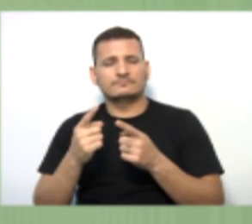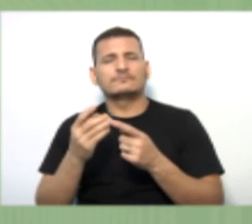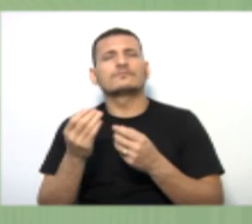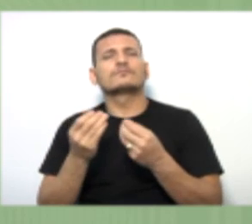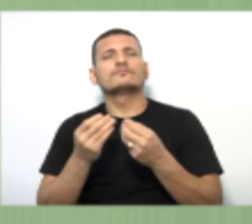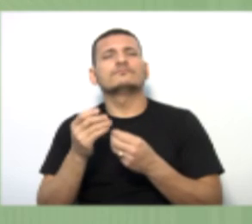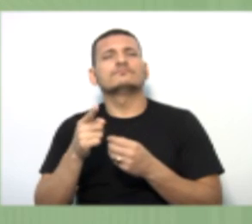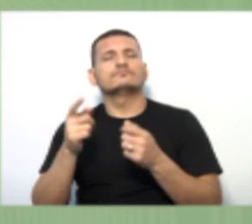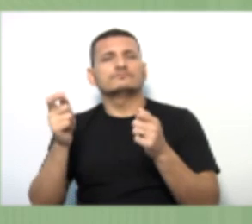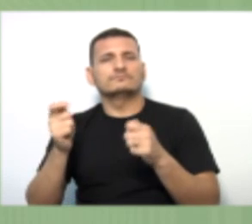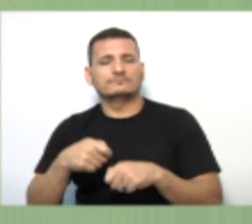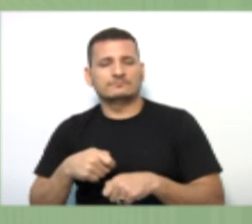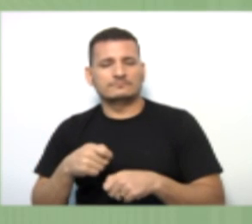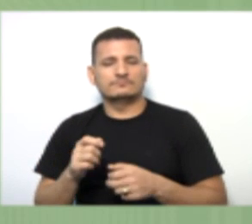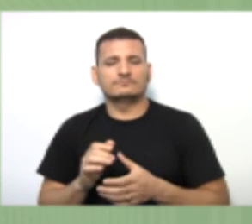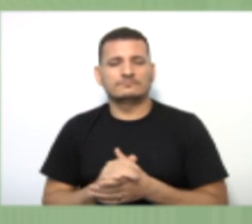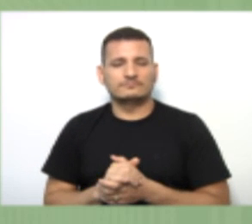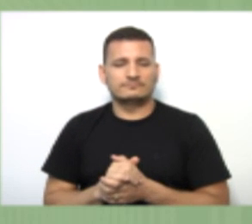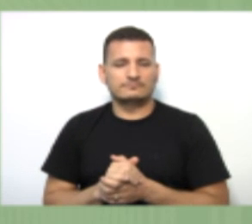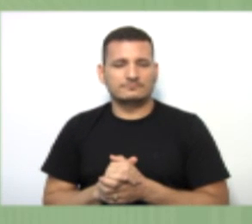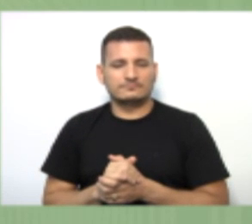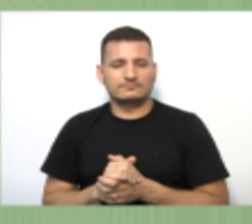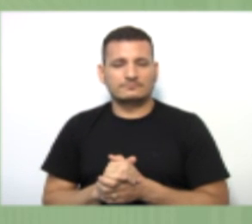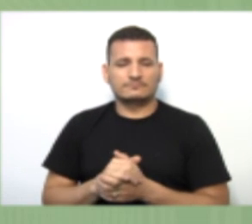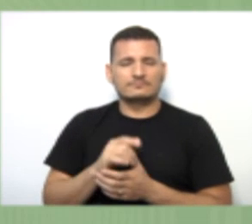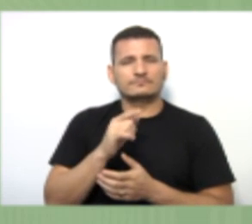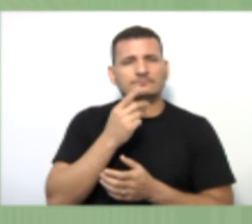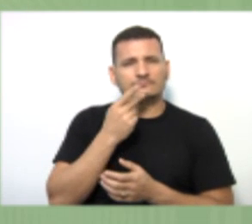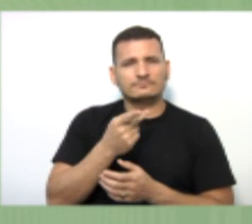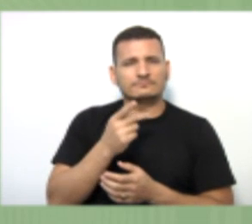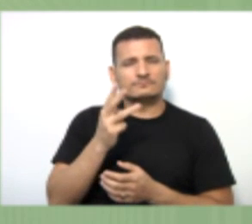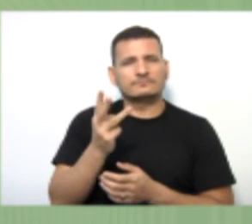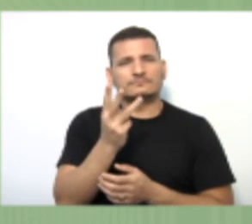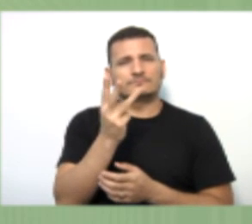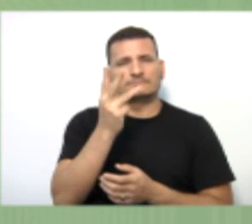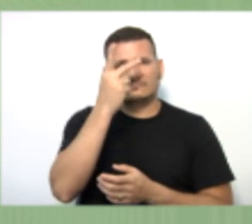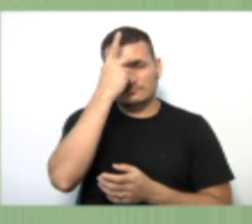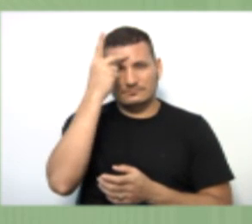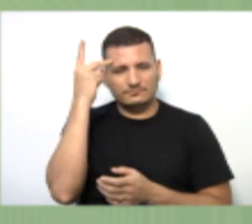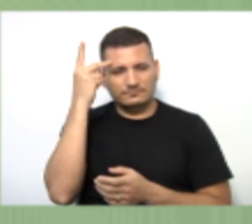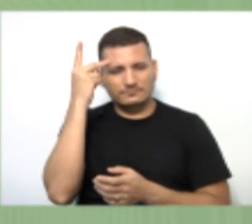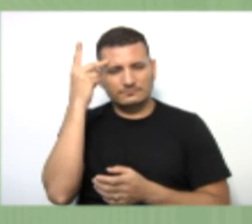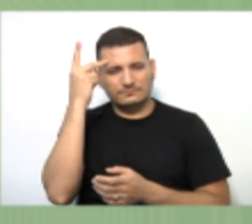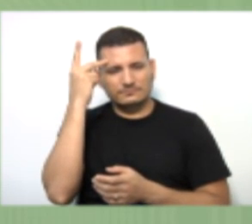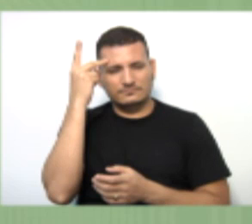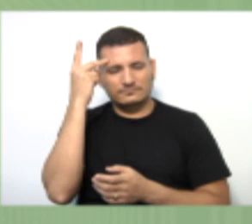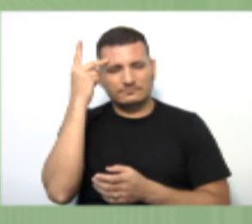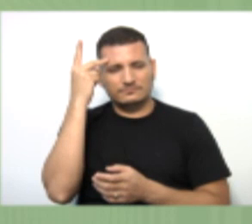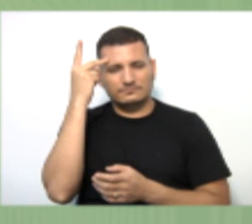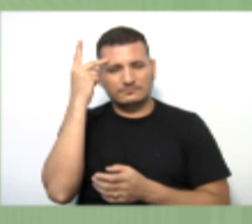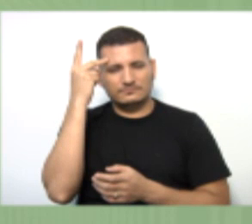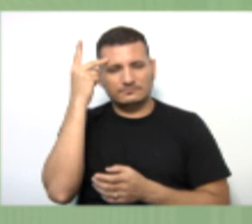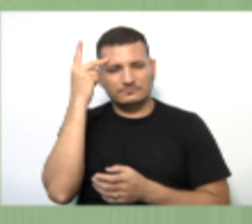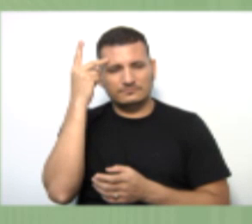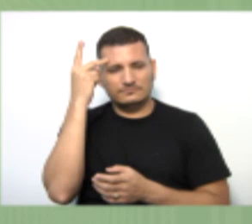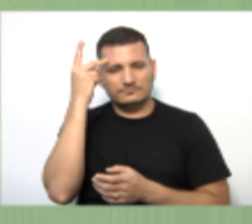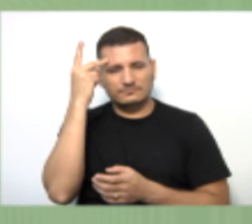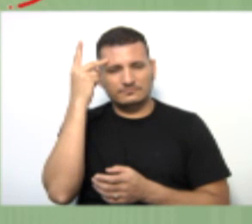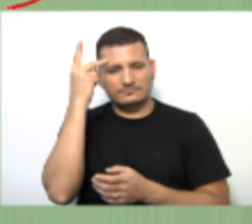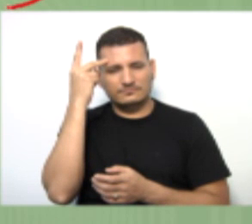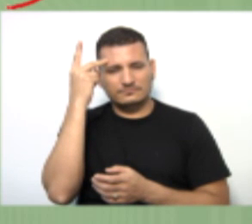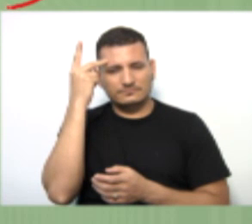é possível? Vamos lá de novo. Aqui está dizendo que é 3 pessoas. 3 pessoas, olha lá, hein? 3